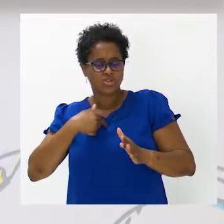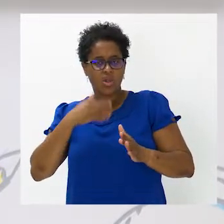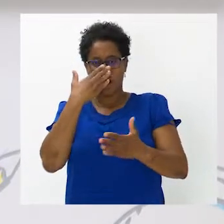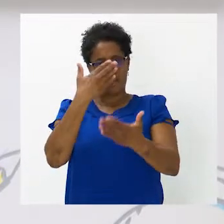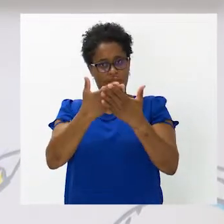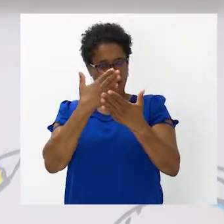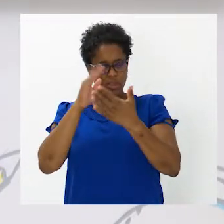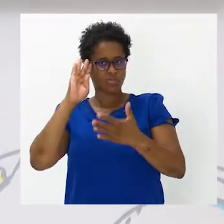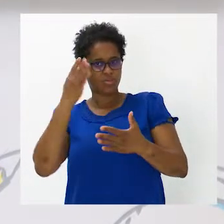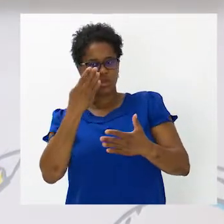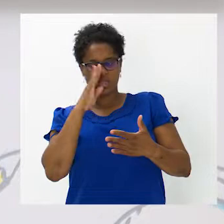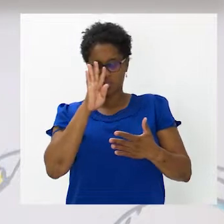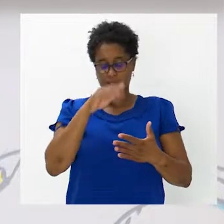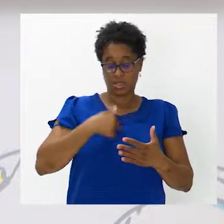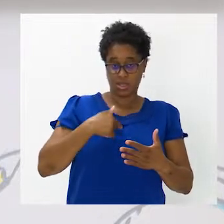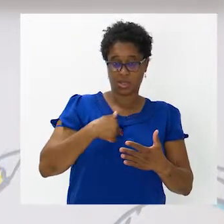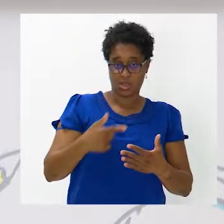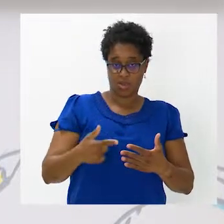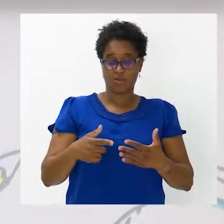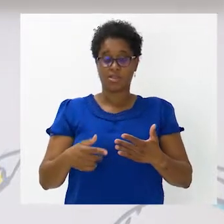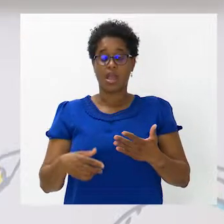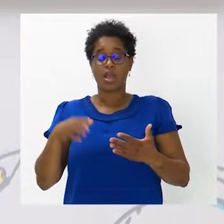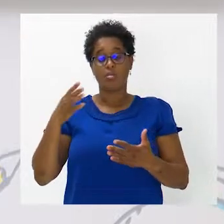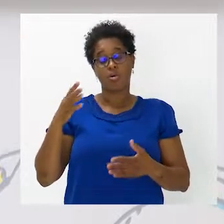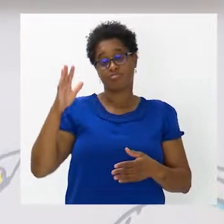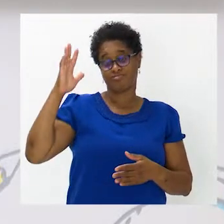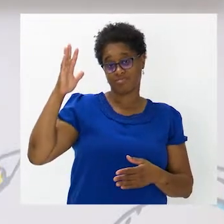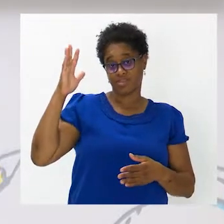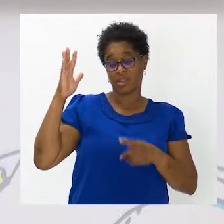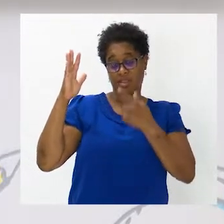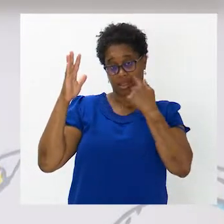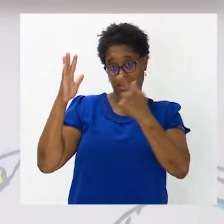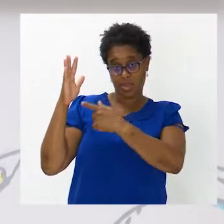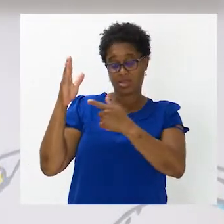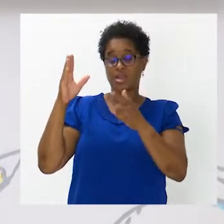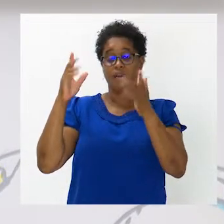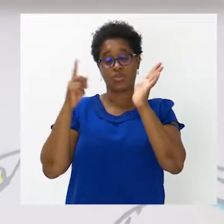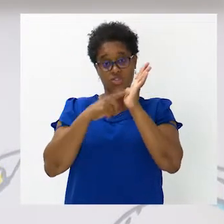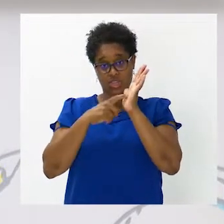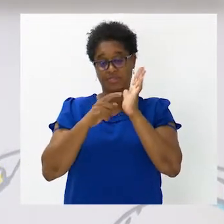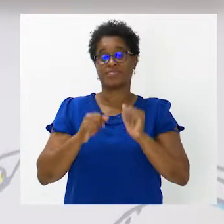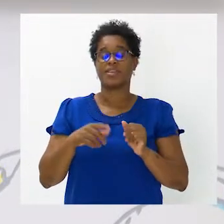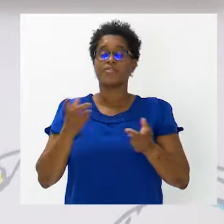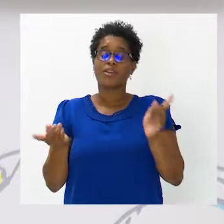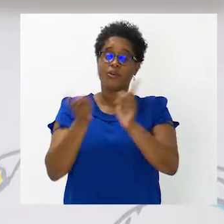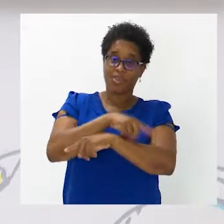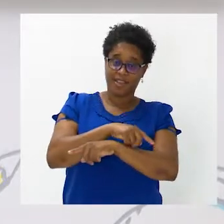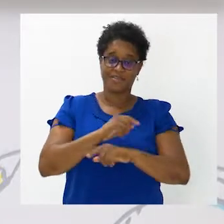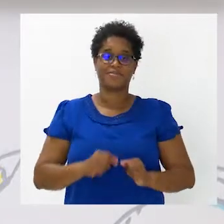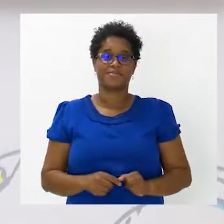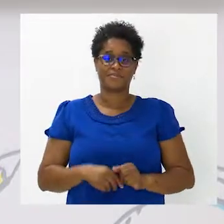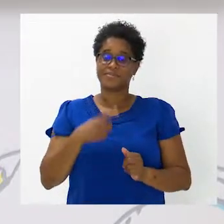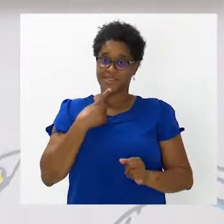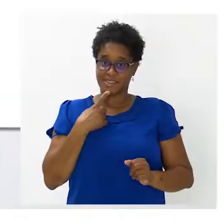levantar a mão direita, a mão que irá aparecer no espelho levantado é a mão esquerda, ou seja, fica tudo invertido.